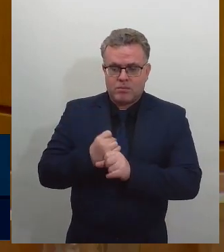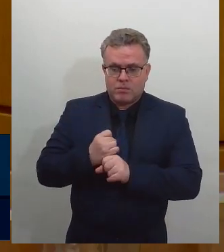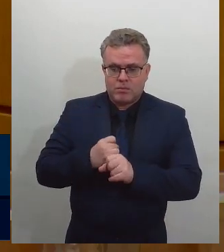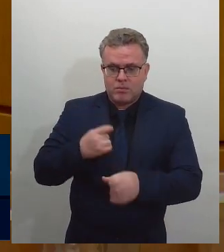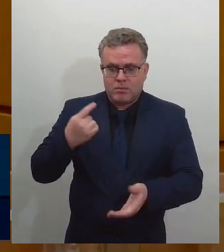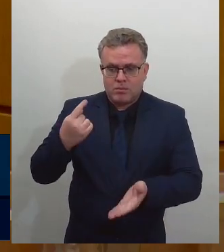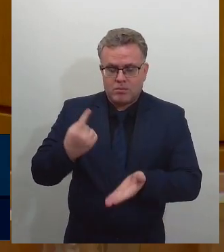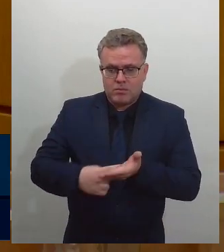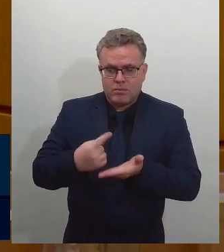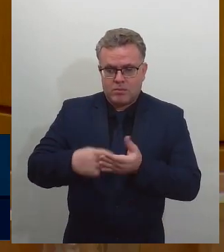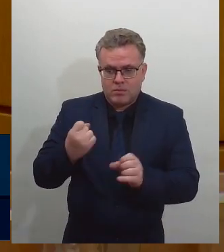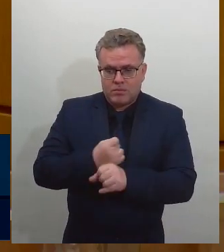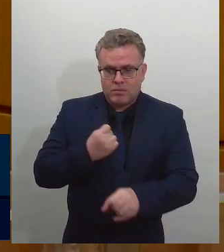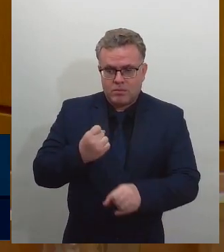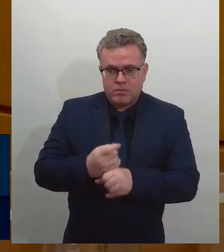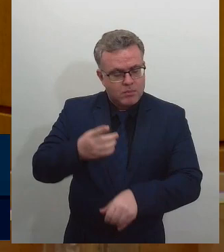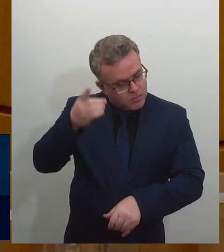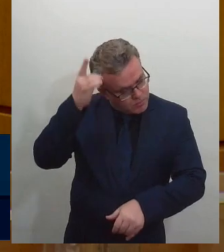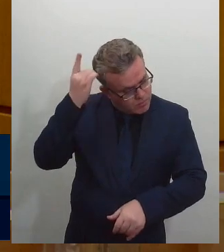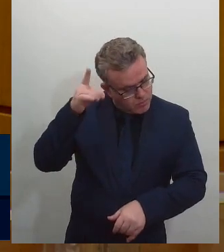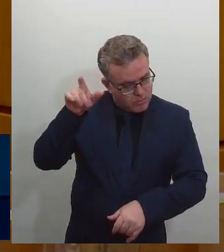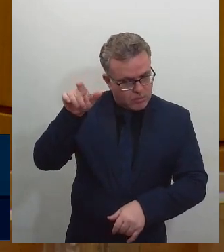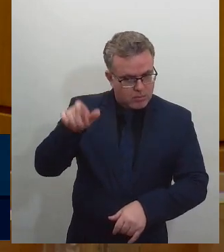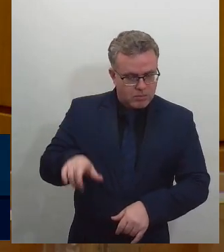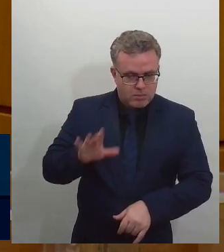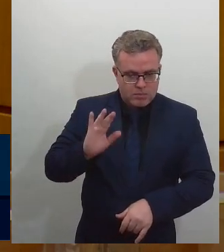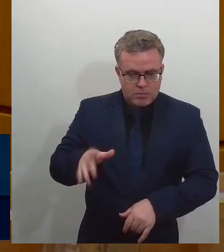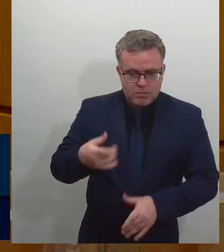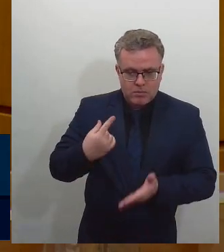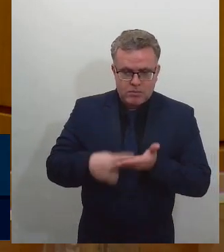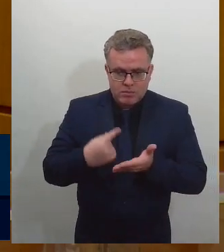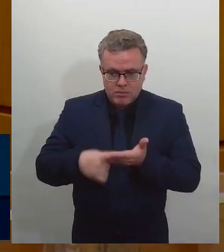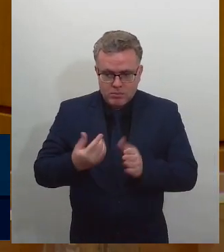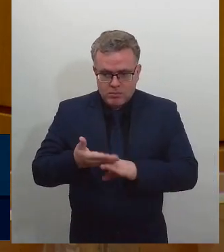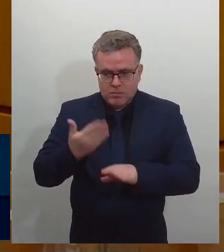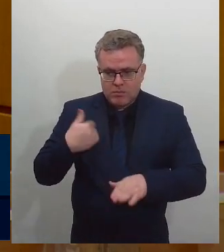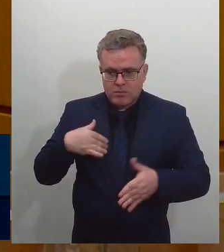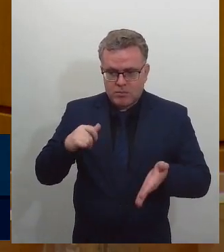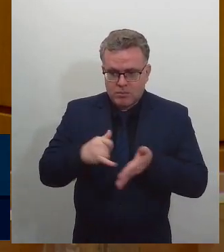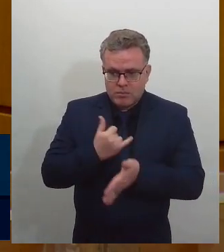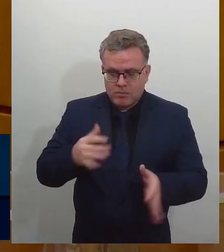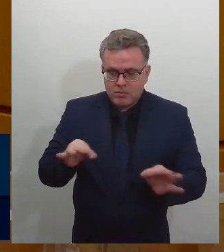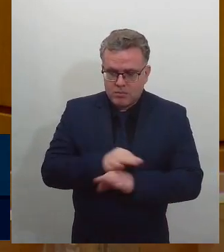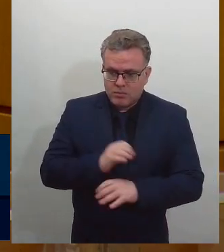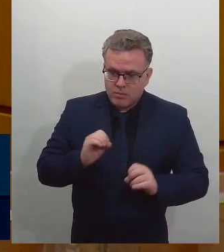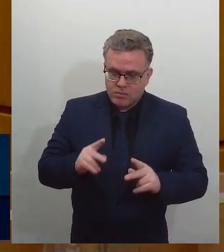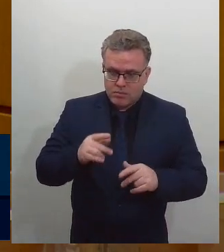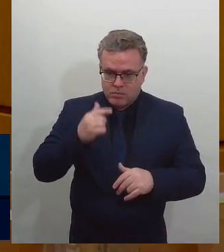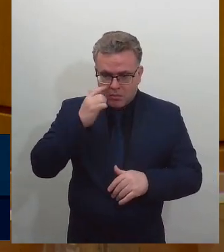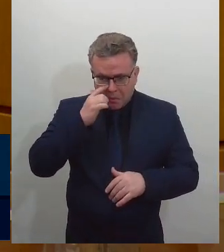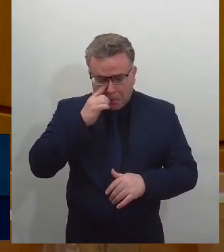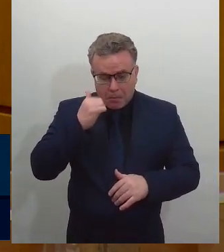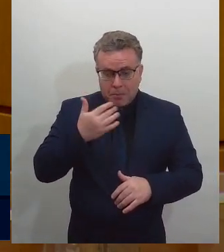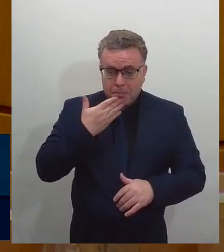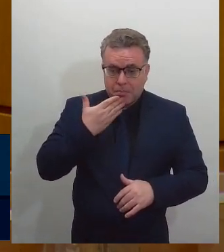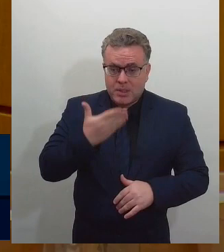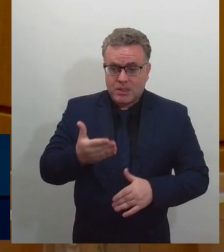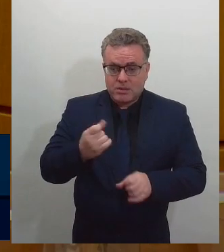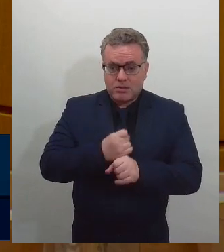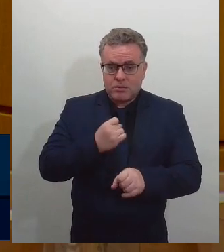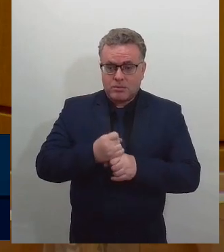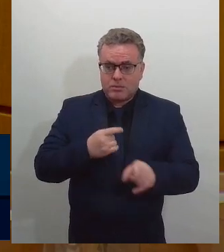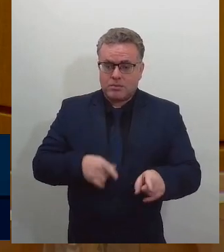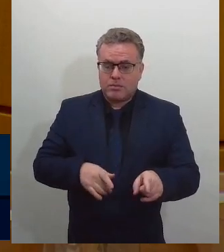no dia 26 de maio de 2013 que nós assinamos o termo, a ordem de serviço aqui, ó, e eu estava prefeito lá em Nossa Senhora da